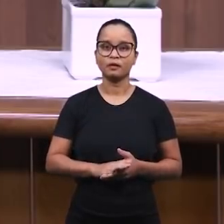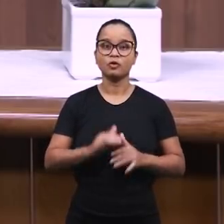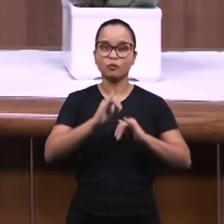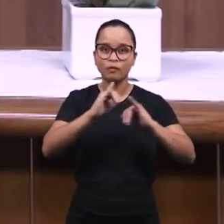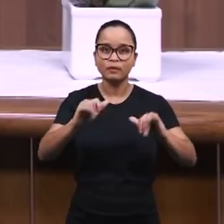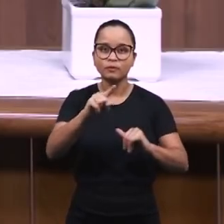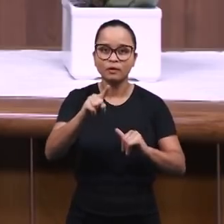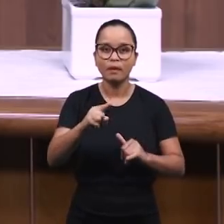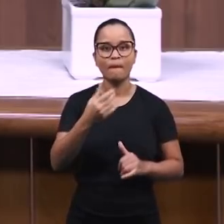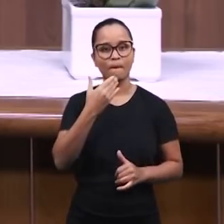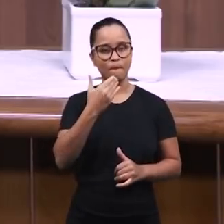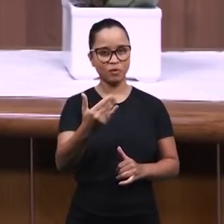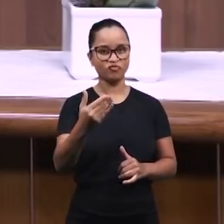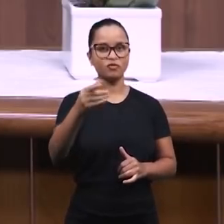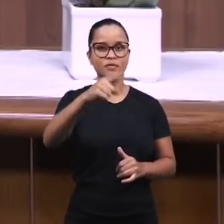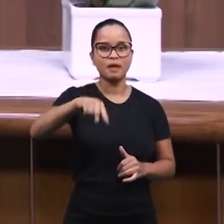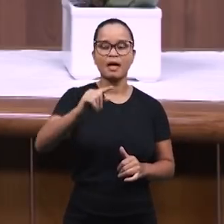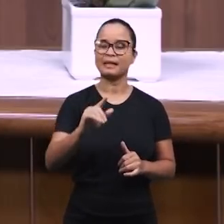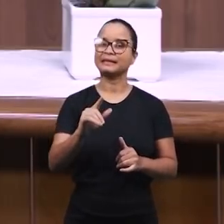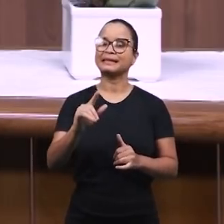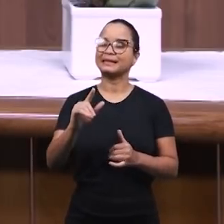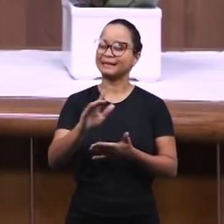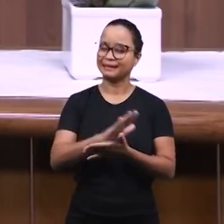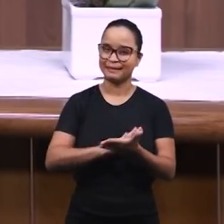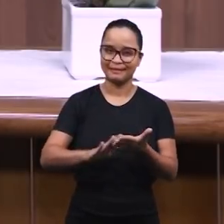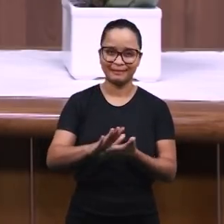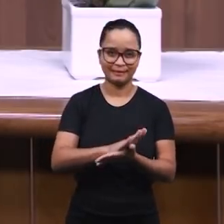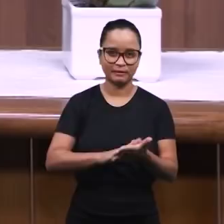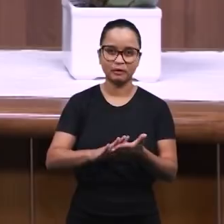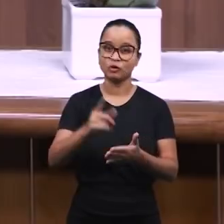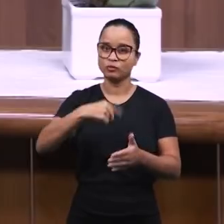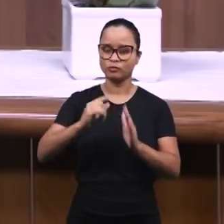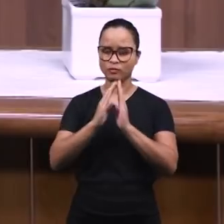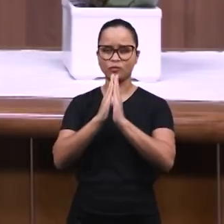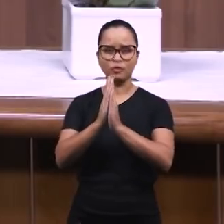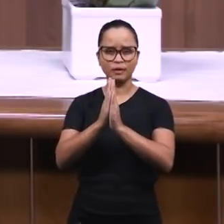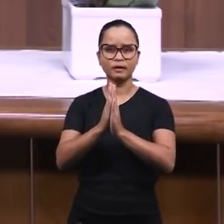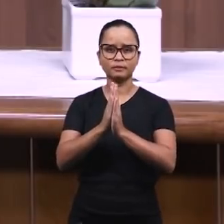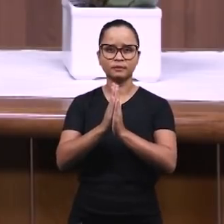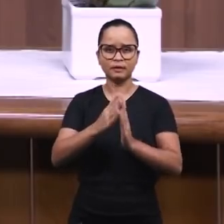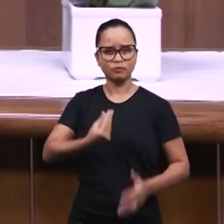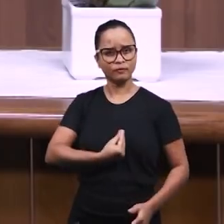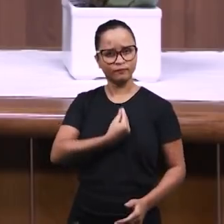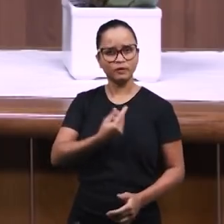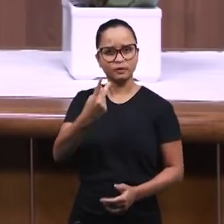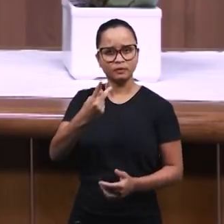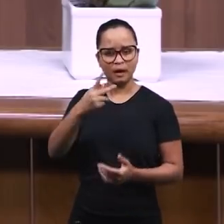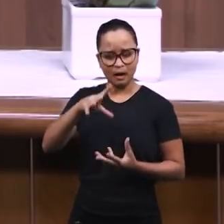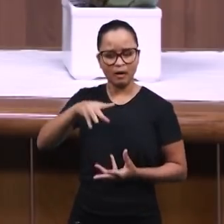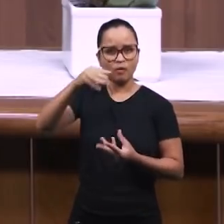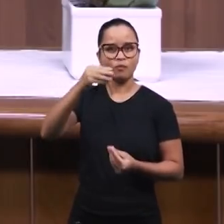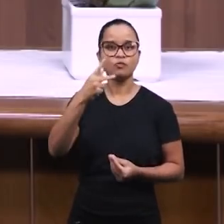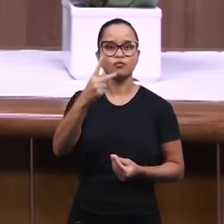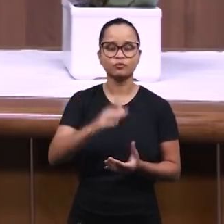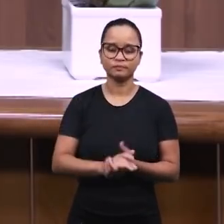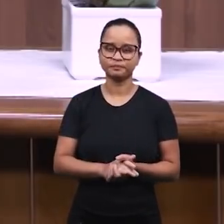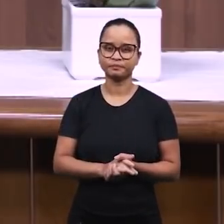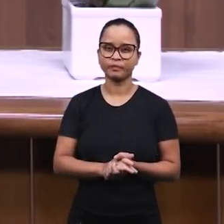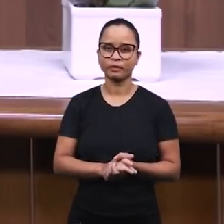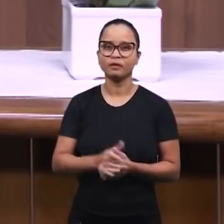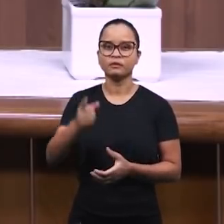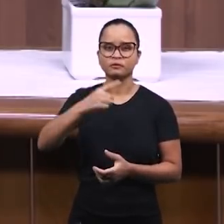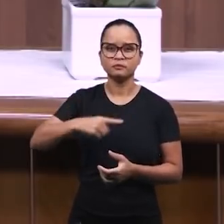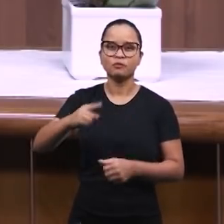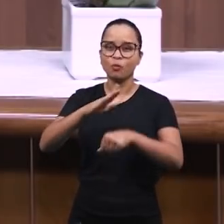vamos pedir nada para você. Nós vamos orar por você, vamos fazer uma assistência espiritual para você. Vamos te dar